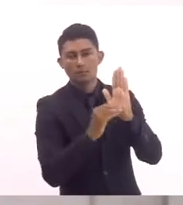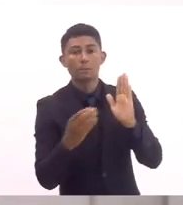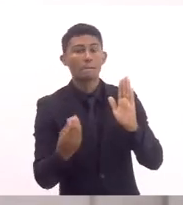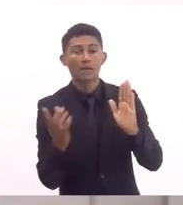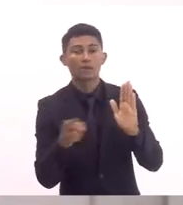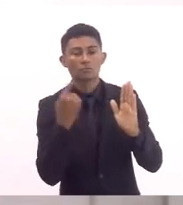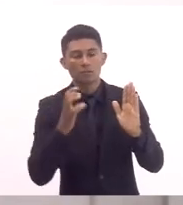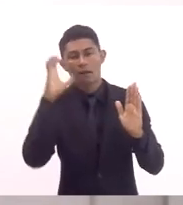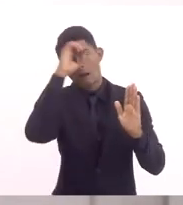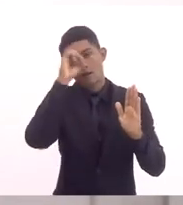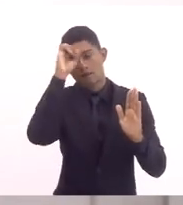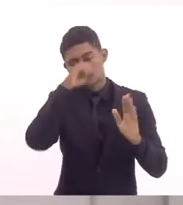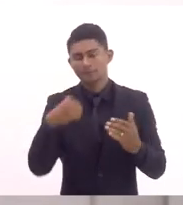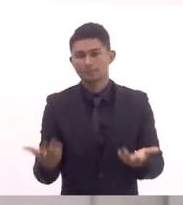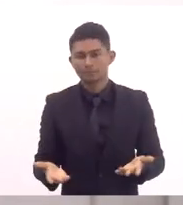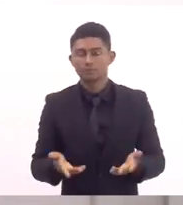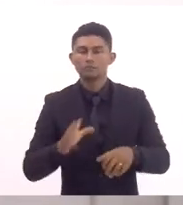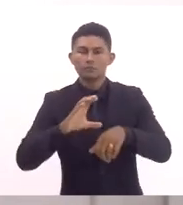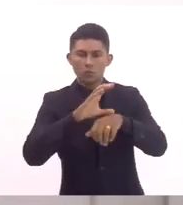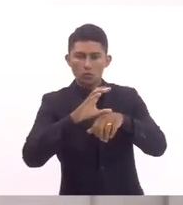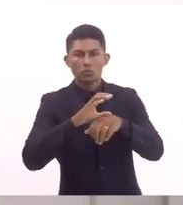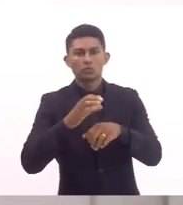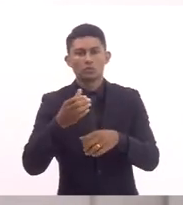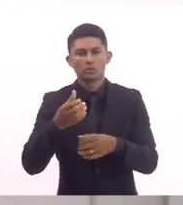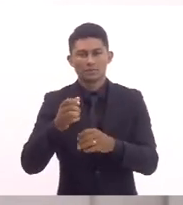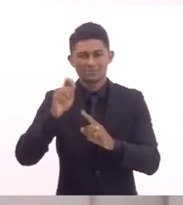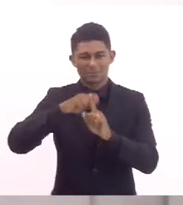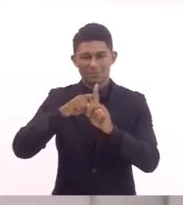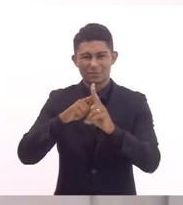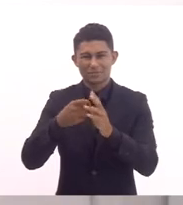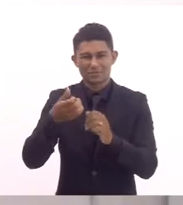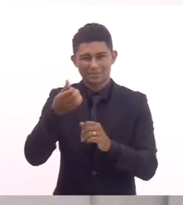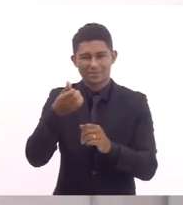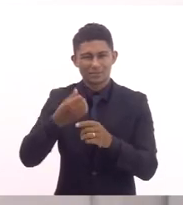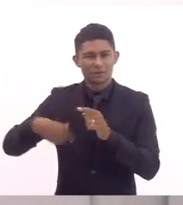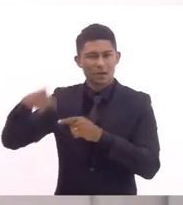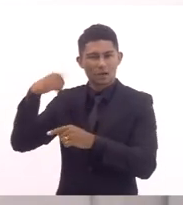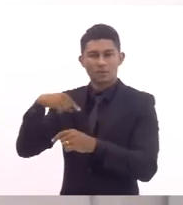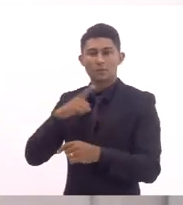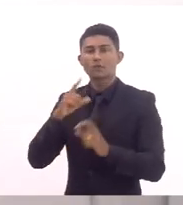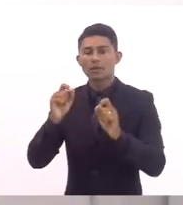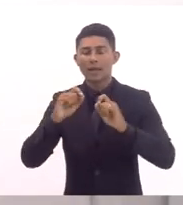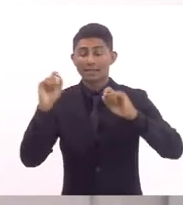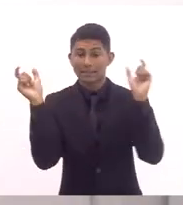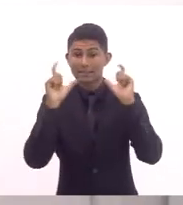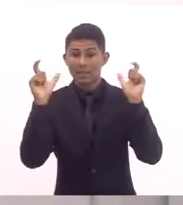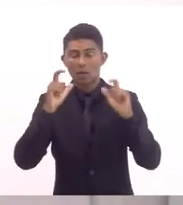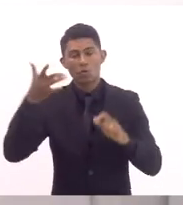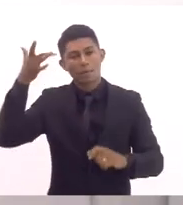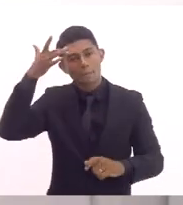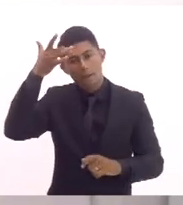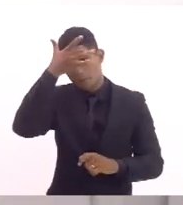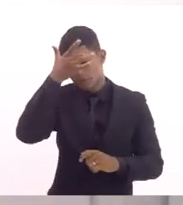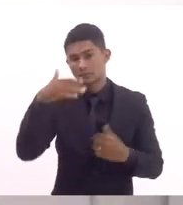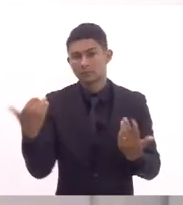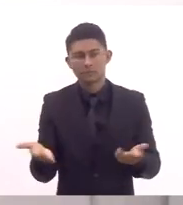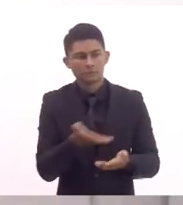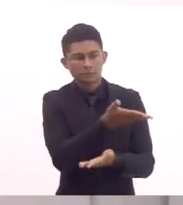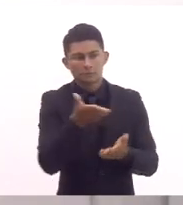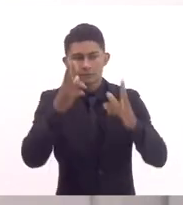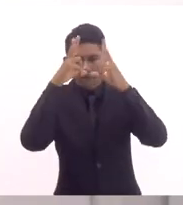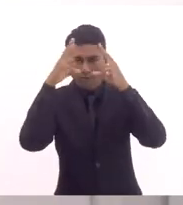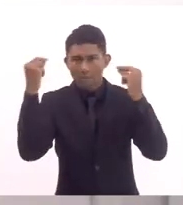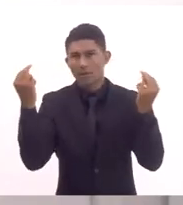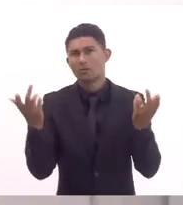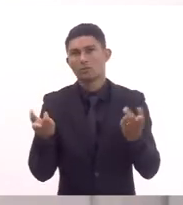atualizado o que a gente já conseguiu colocar no curso você mais passado é atenção em Saúde Mental no pré-natal a gente não tá esperando que os enfermeiros os